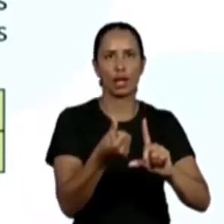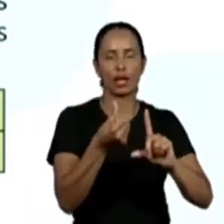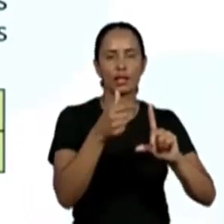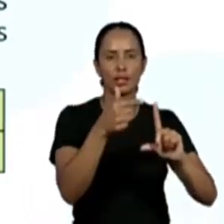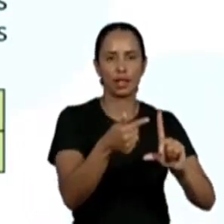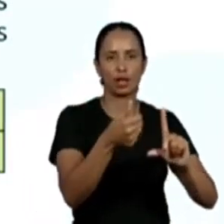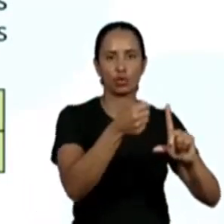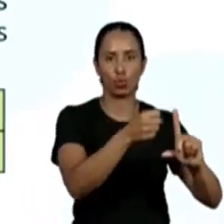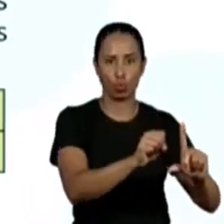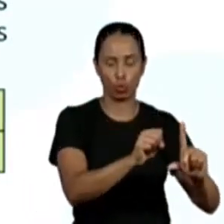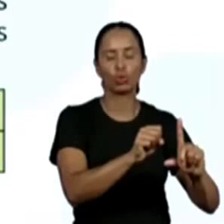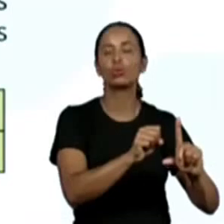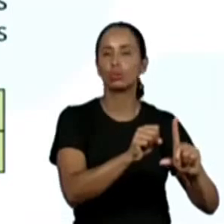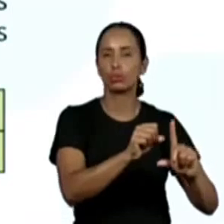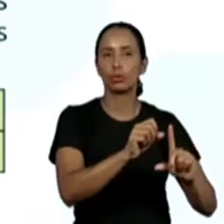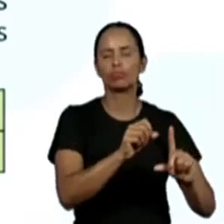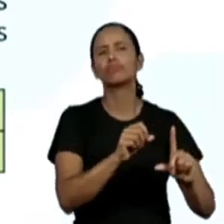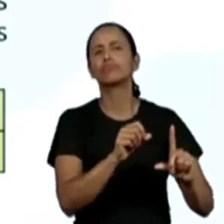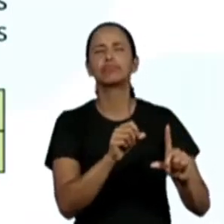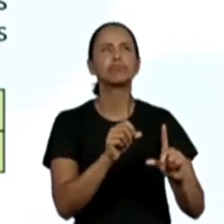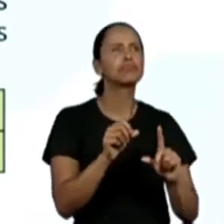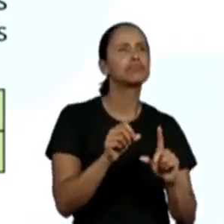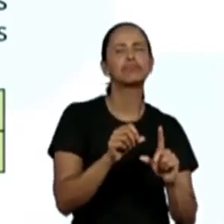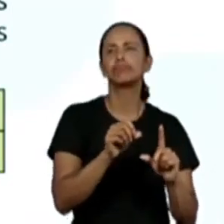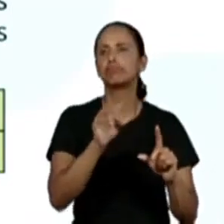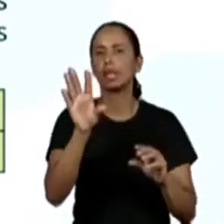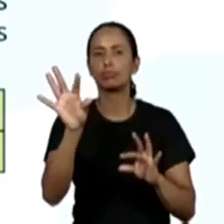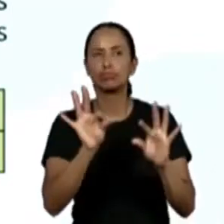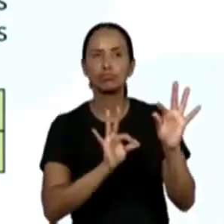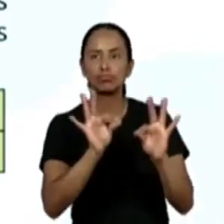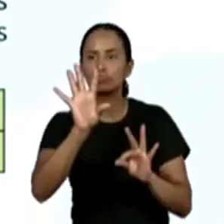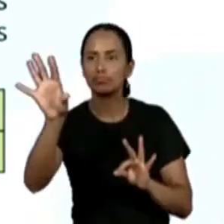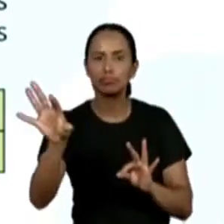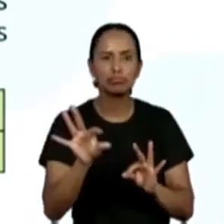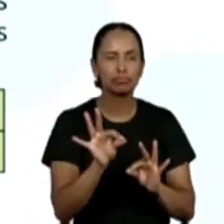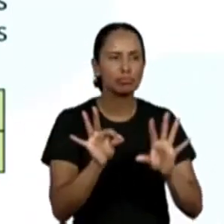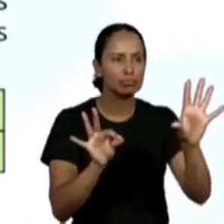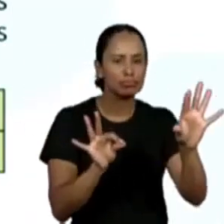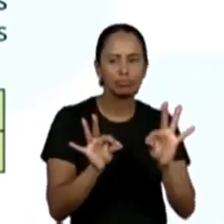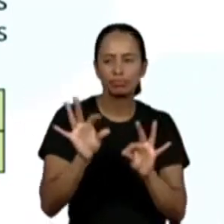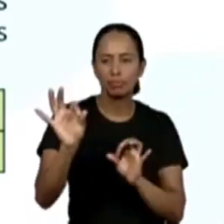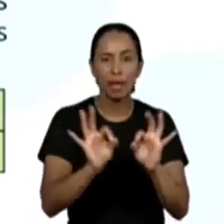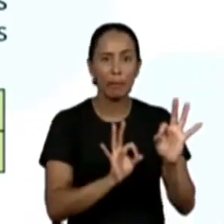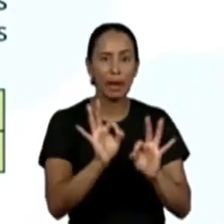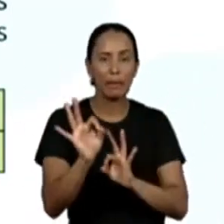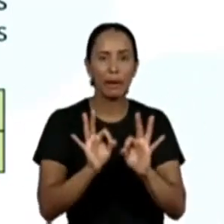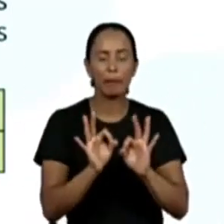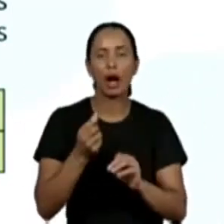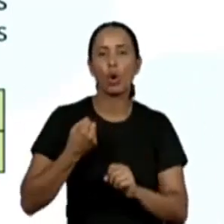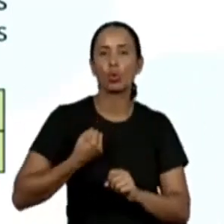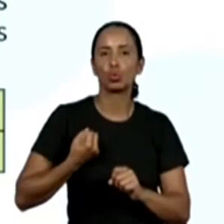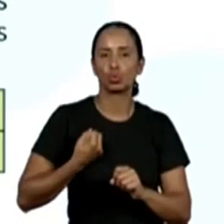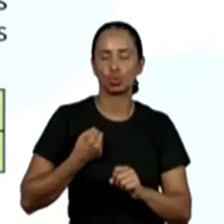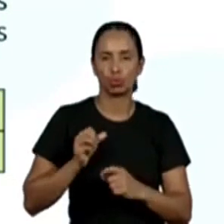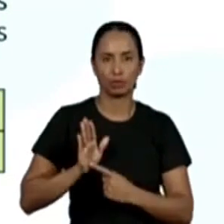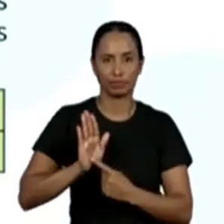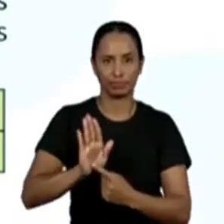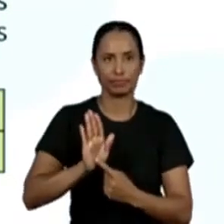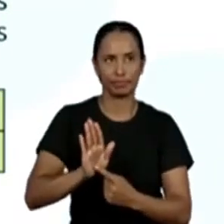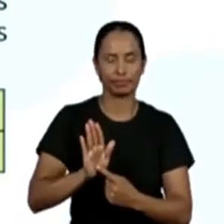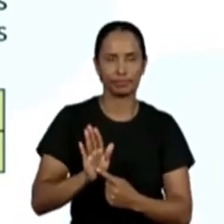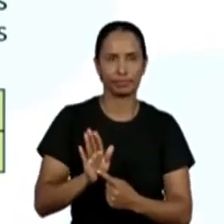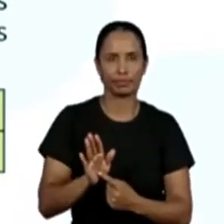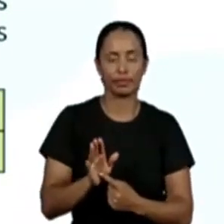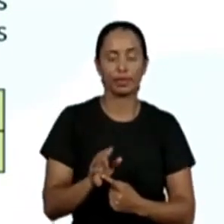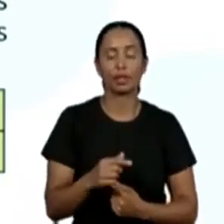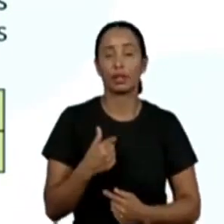exemplos. Como eu sou um professor de matemática e às vezes o óbvio está aí evidente, eu vou fazer o seguinte: eu vou pegar esses